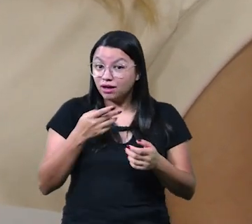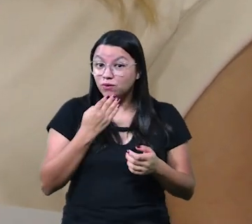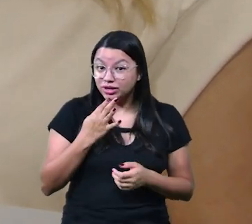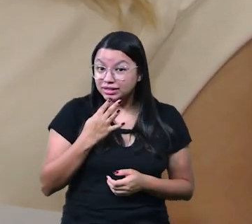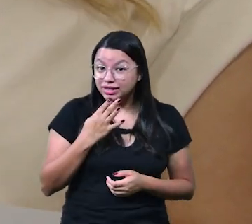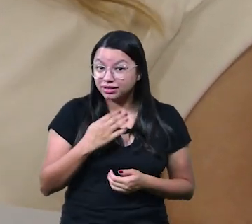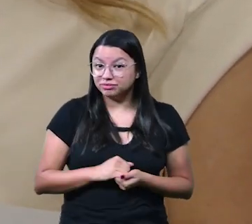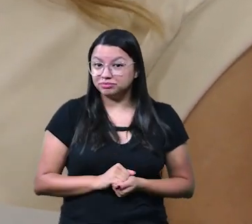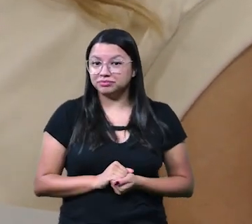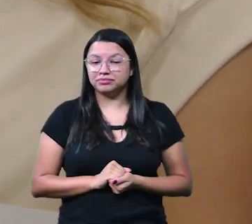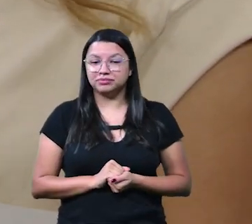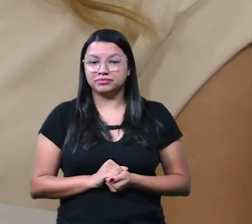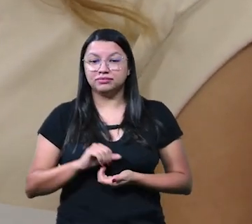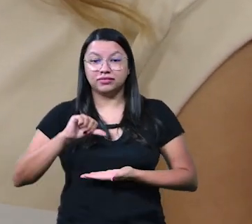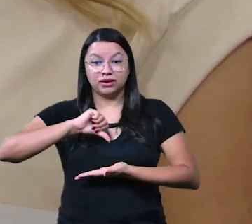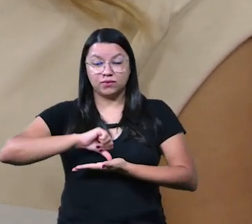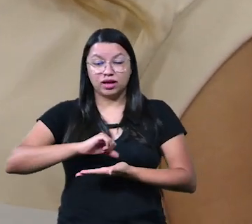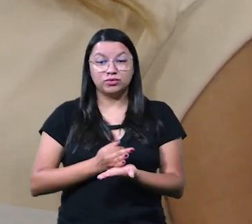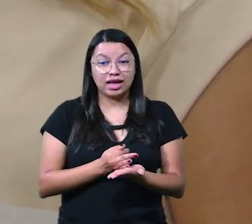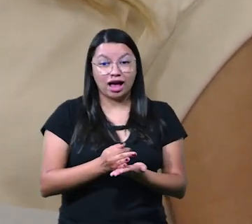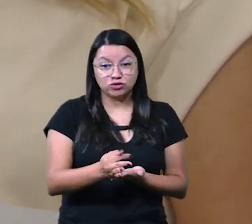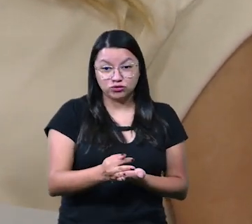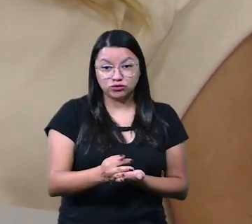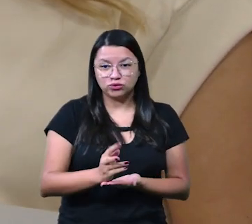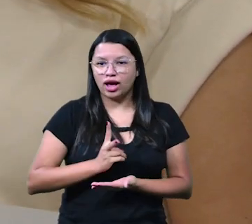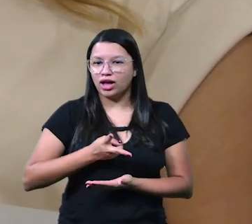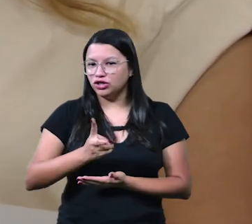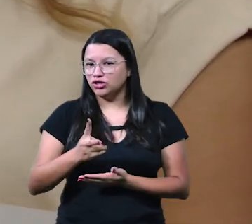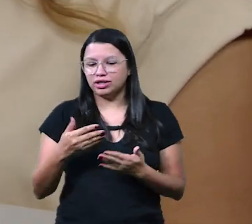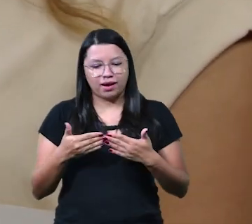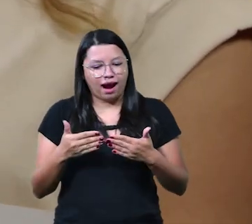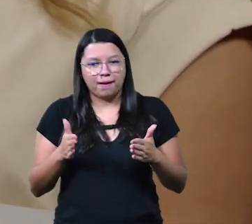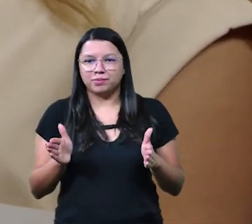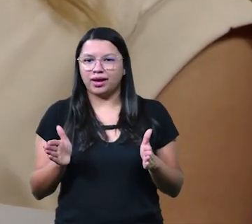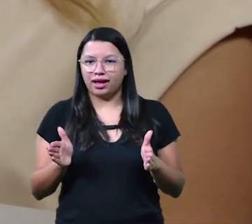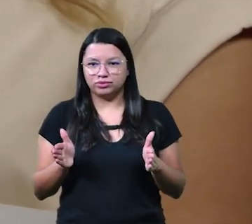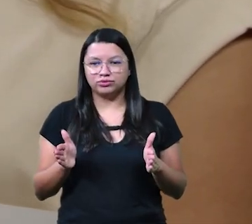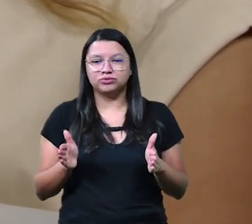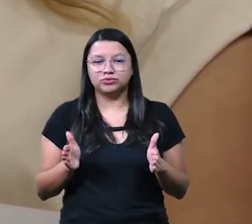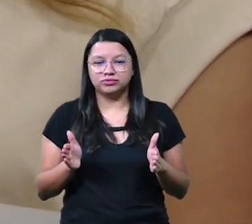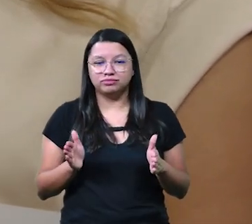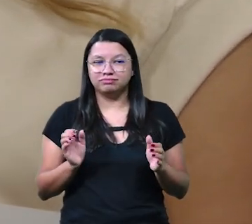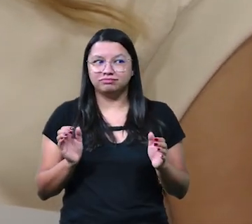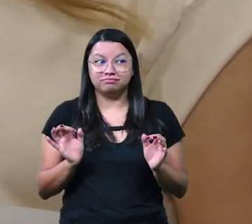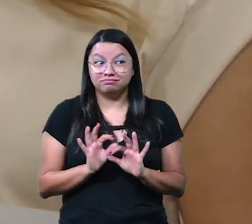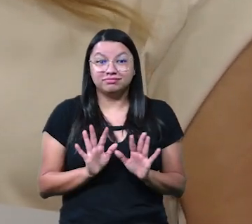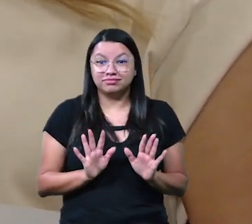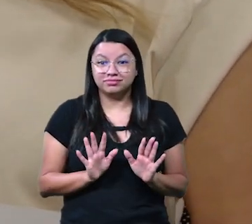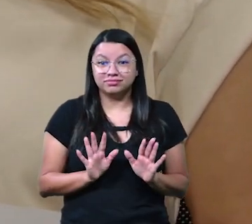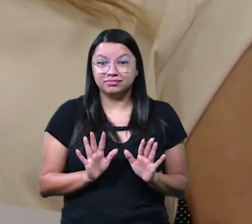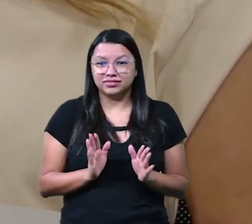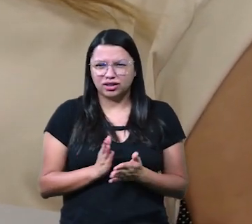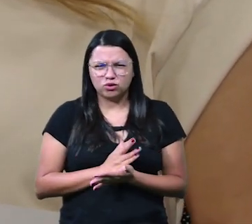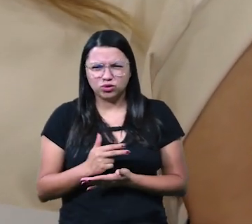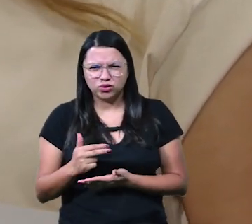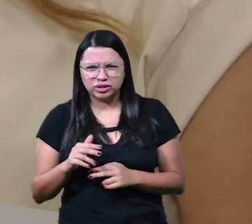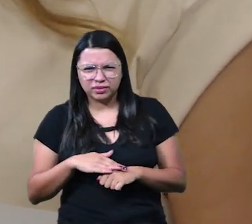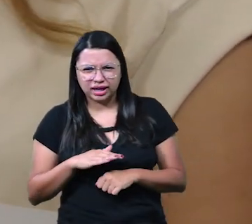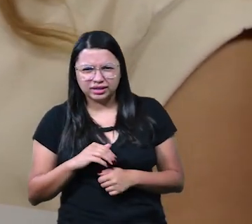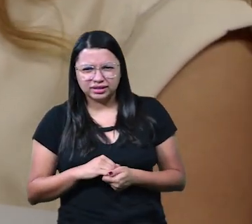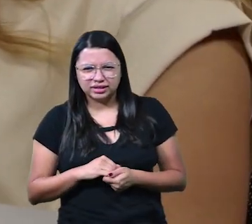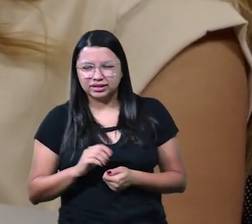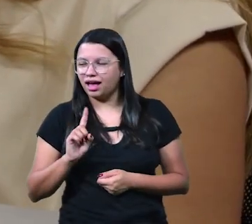conhecer o campus Riacho Fundo, a gente tem que estar de portas abertas. E é isso. Alguma coisa mais, Jamile? Maravilha. Então,